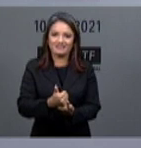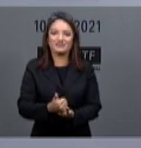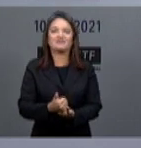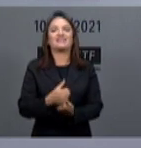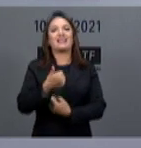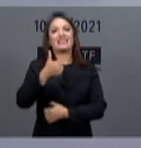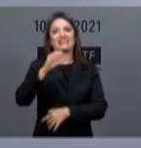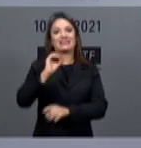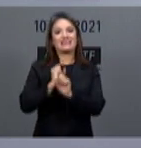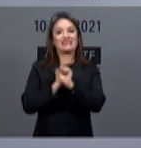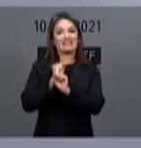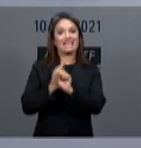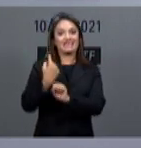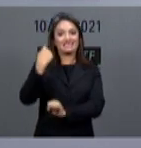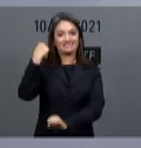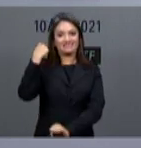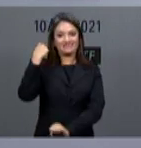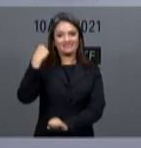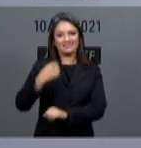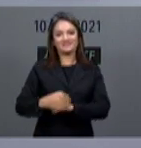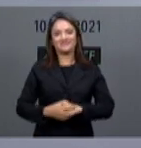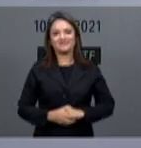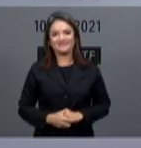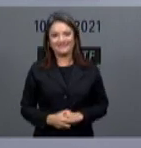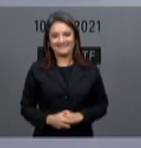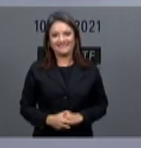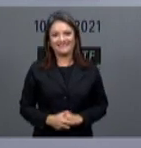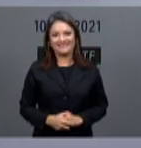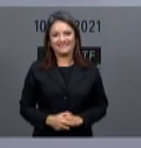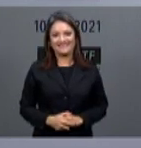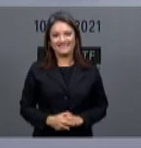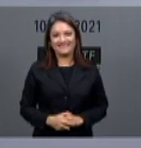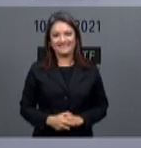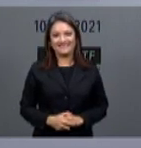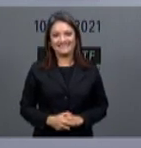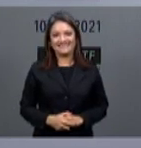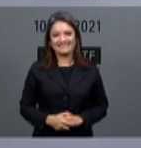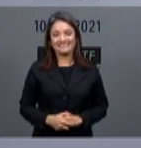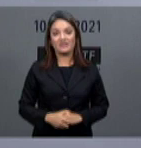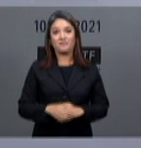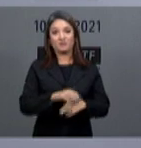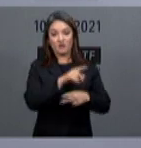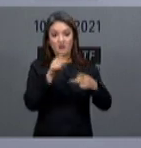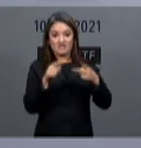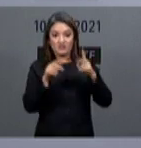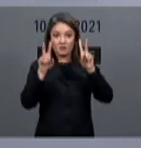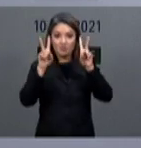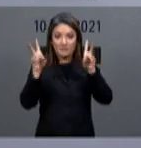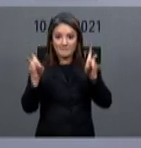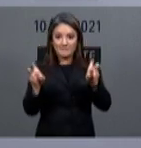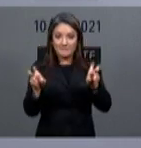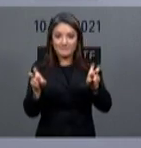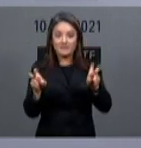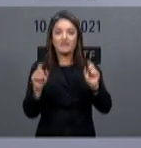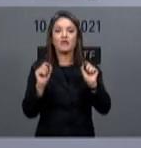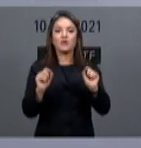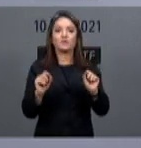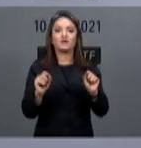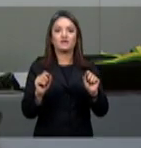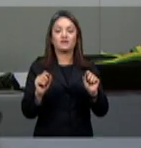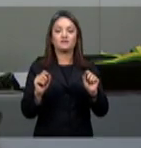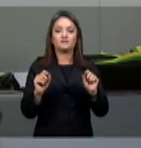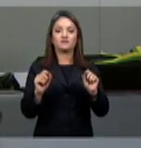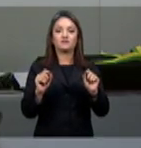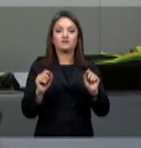exatos dez anos exatos dez anos o segundo o painel todo sabe ele